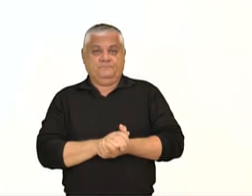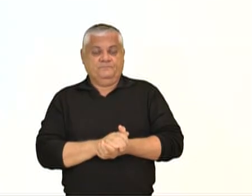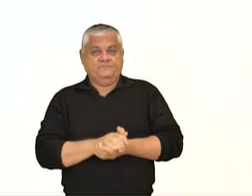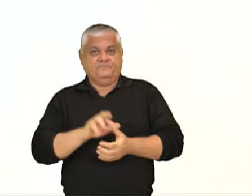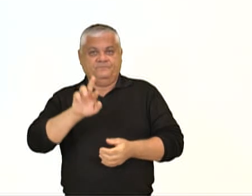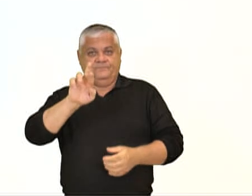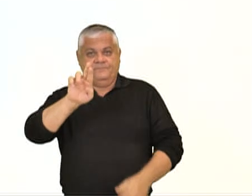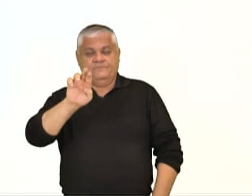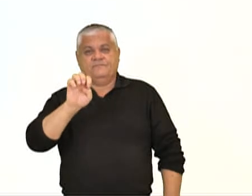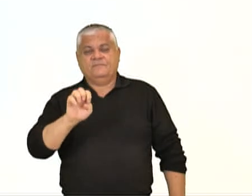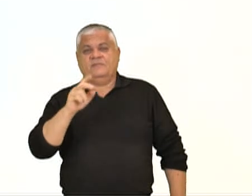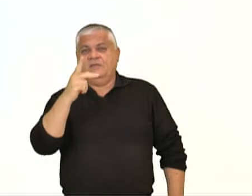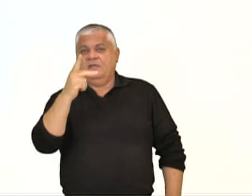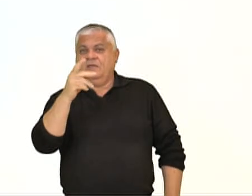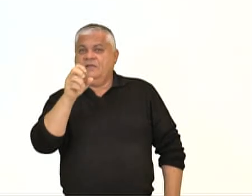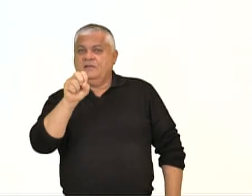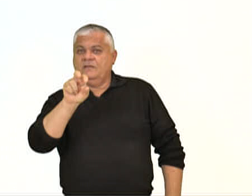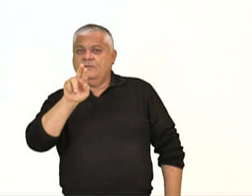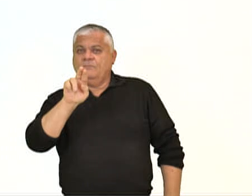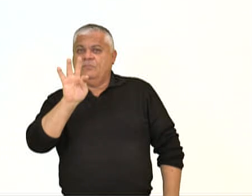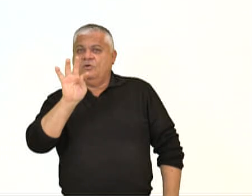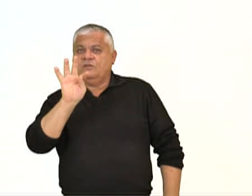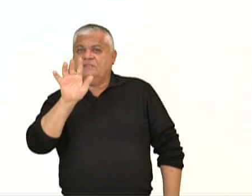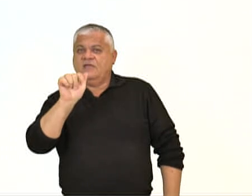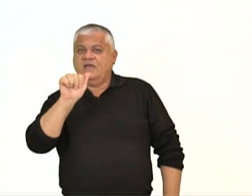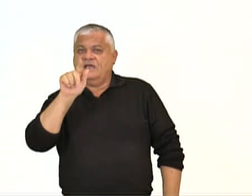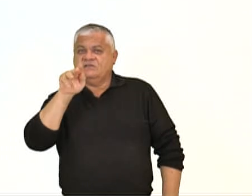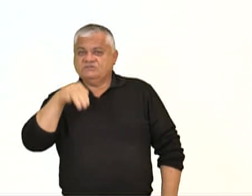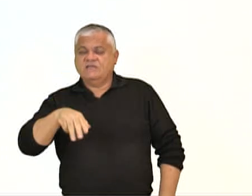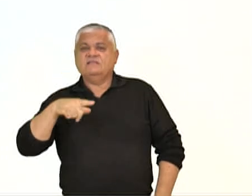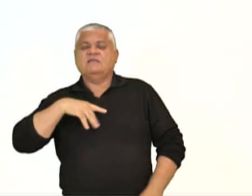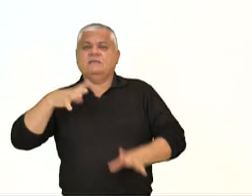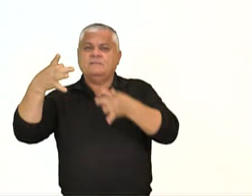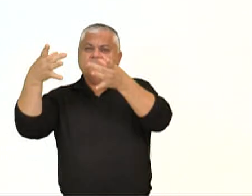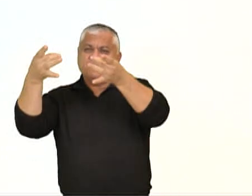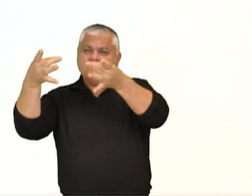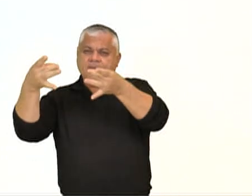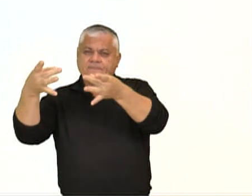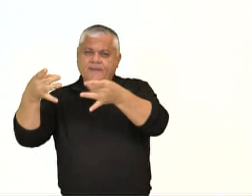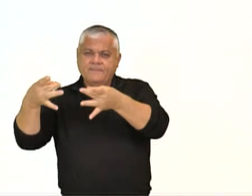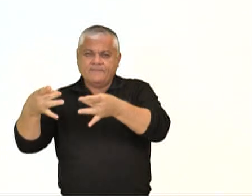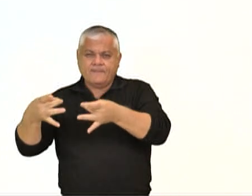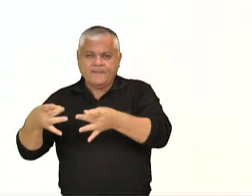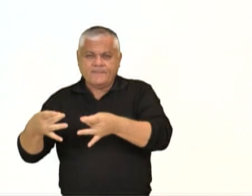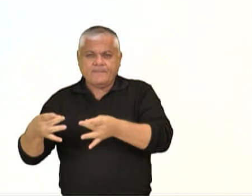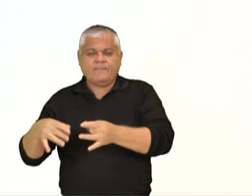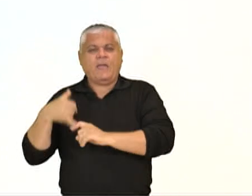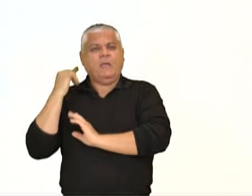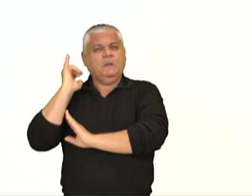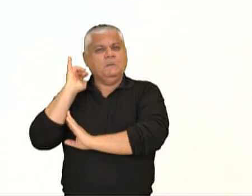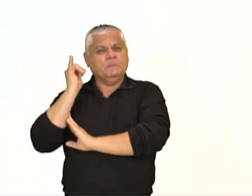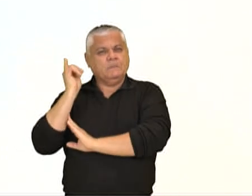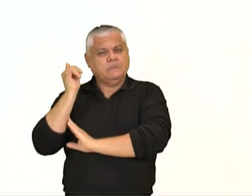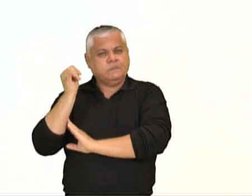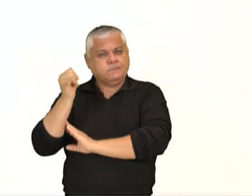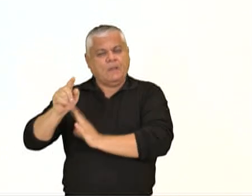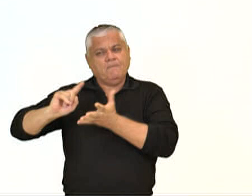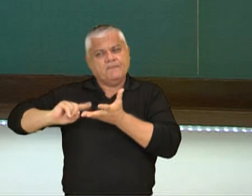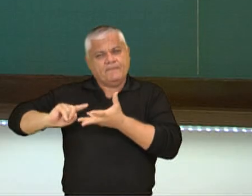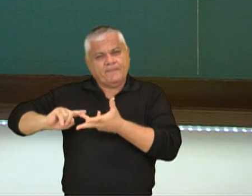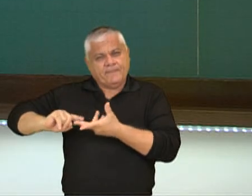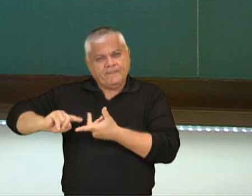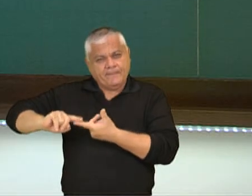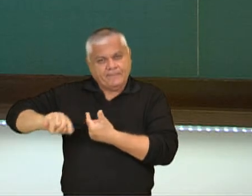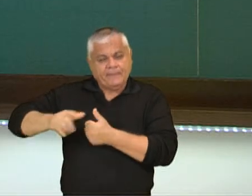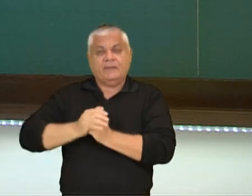reportagem, ela pode conter uma descrição e narração. Descrever é descrever a cena, aquela situação que está ocorrendo. E a